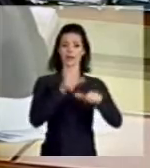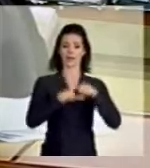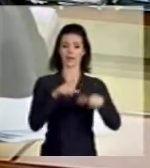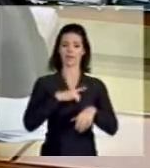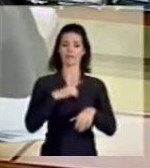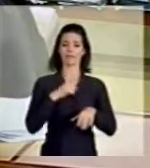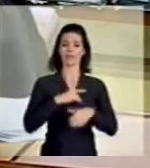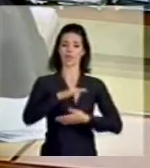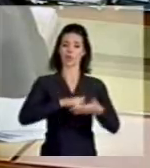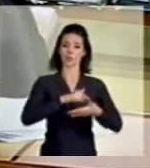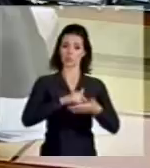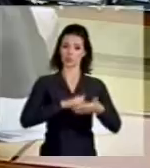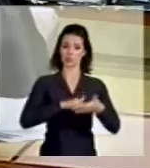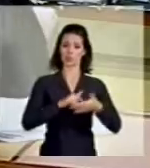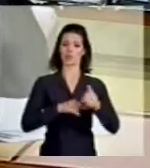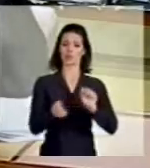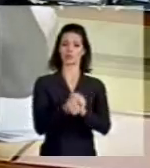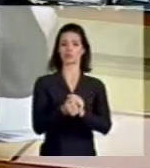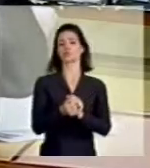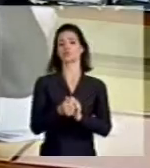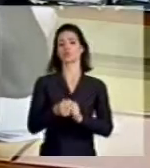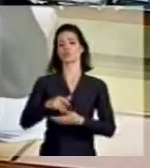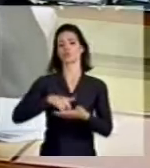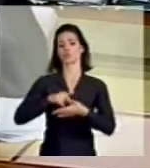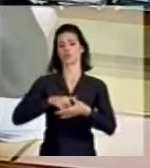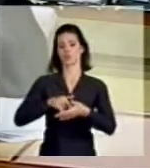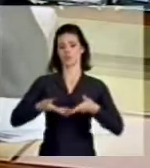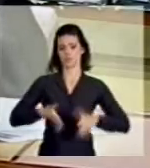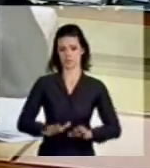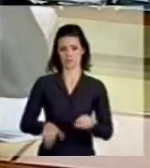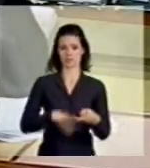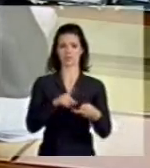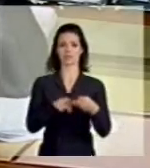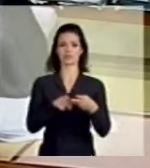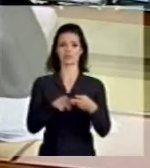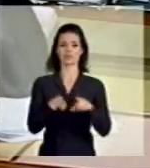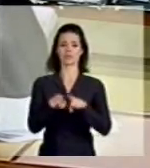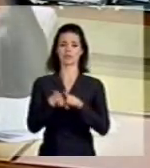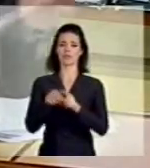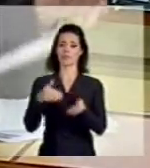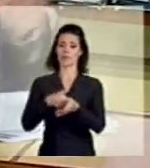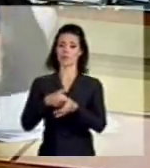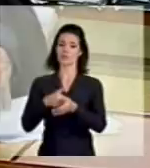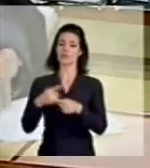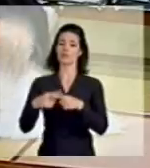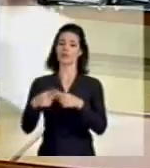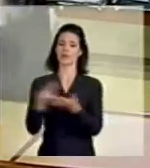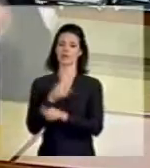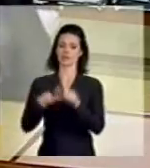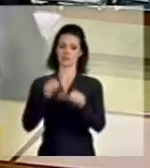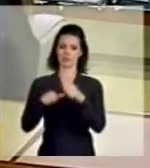margem no seu assentamento de nascimento, resguardado o sigilo acerca da ocorrência dessa modificação. É como